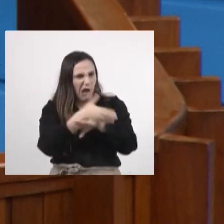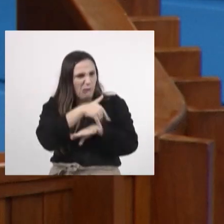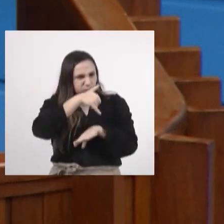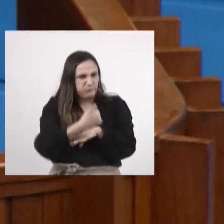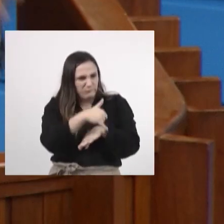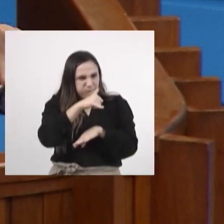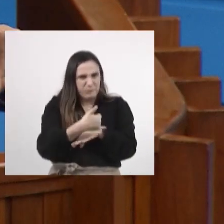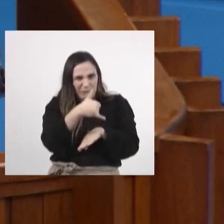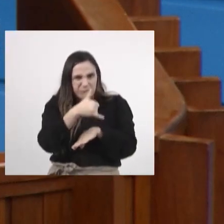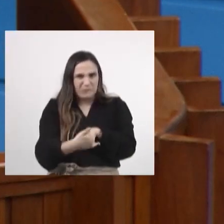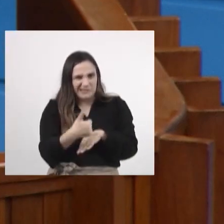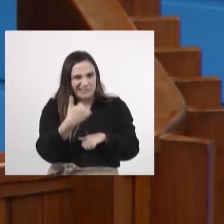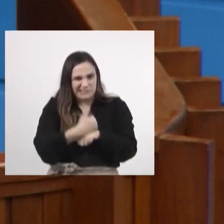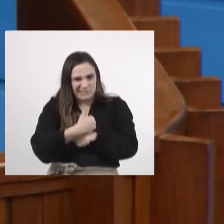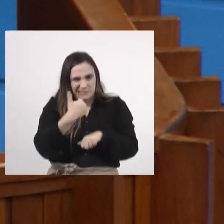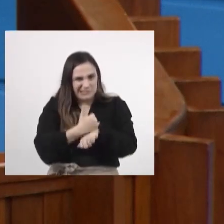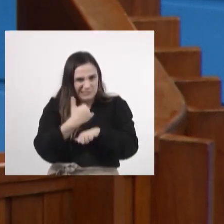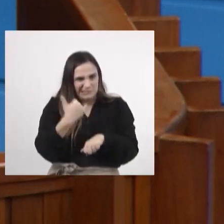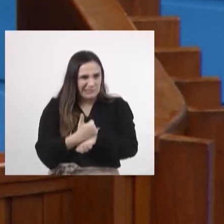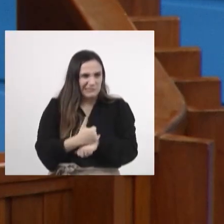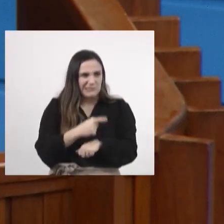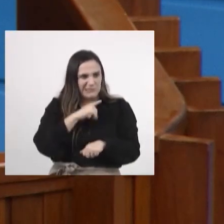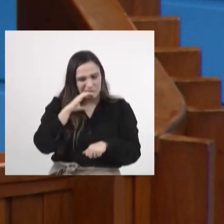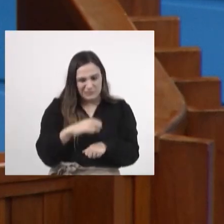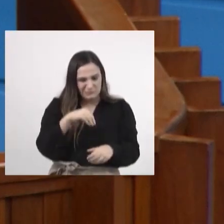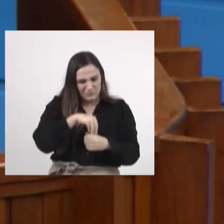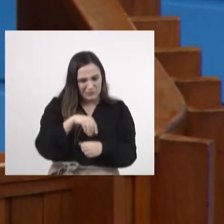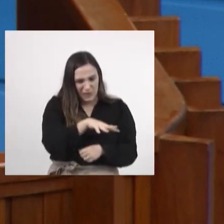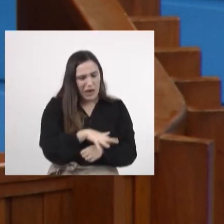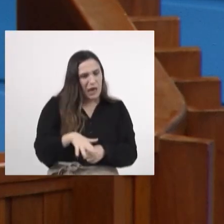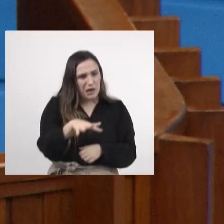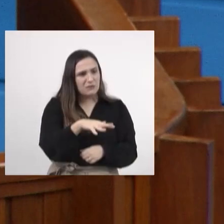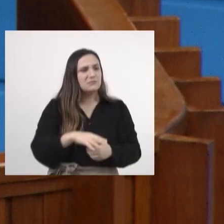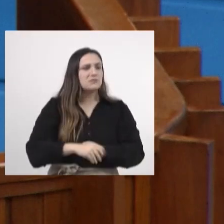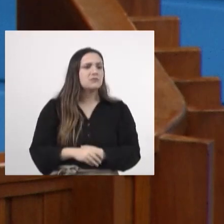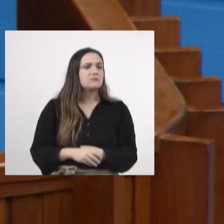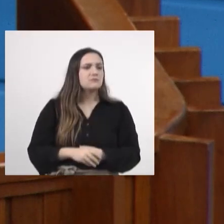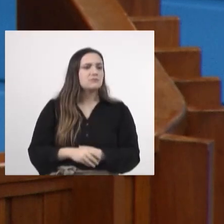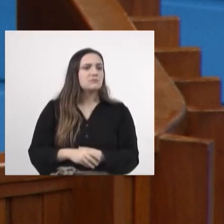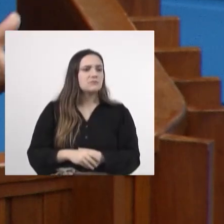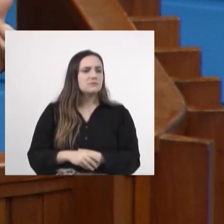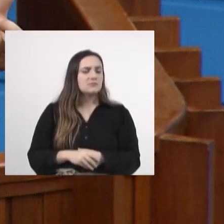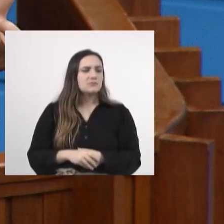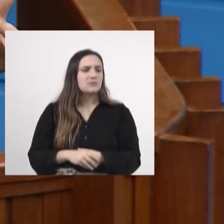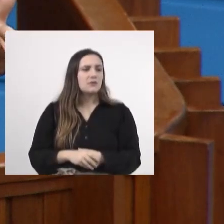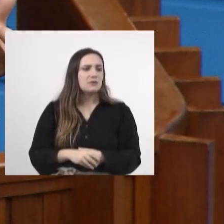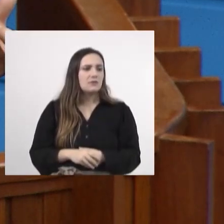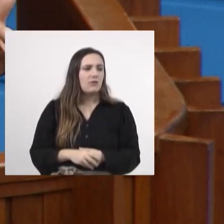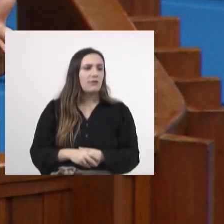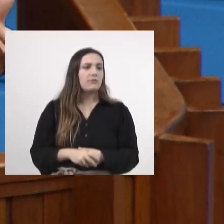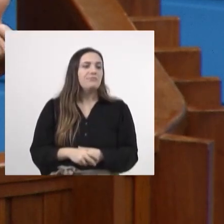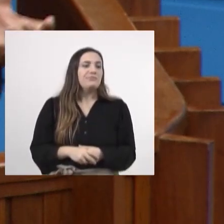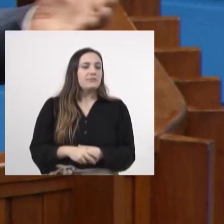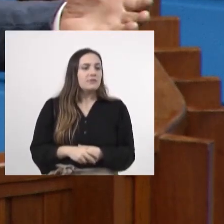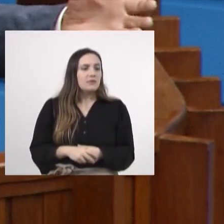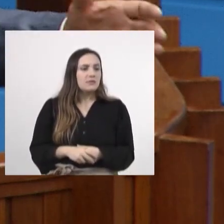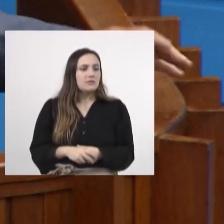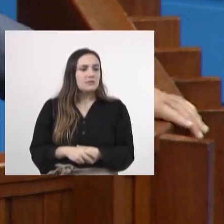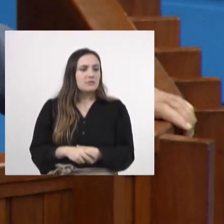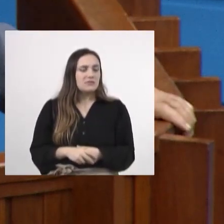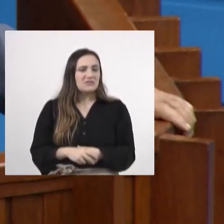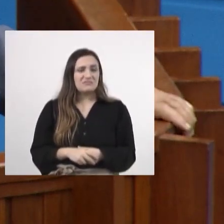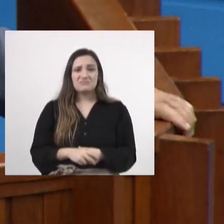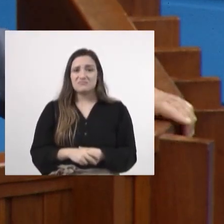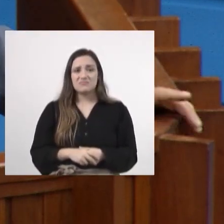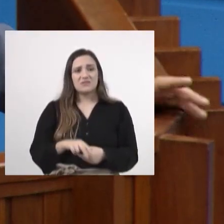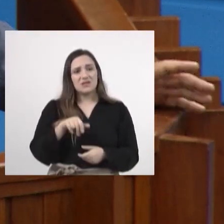clandestinamente, crimes e mais crimes dentro da terra Yanomami, então se fosse terra, o Yanomami não